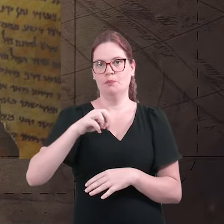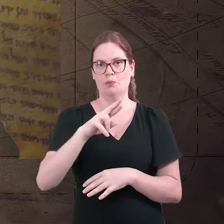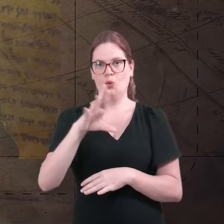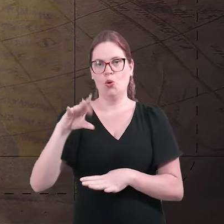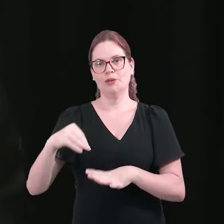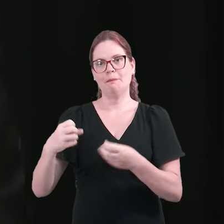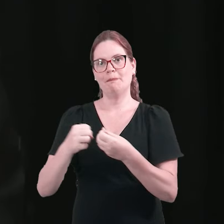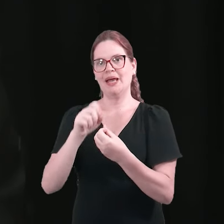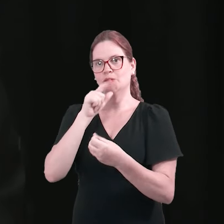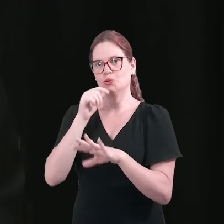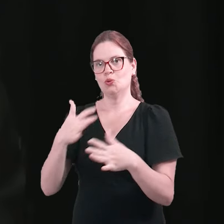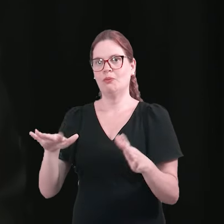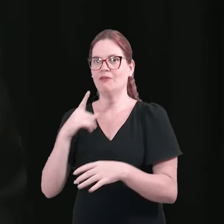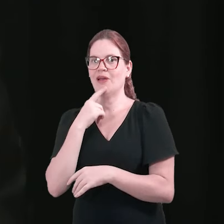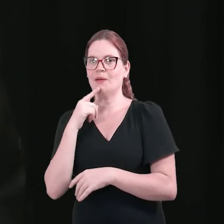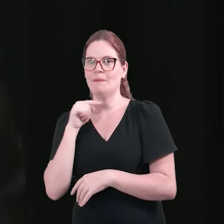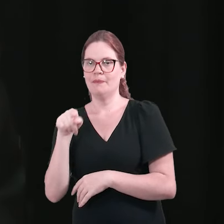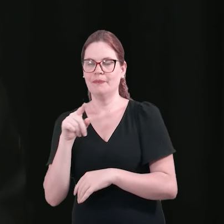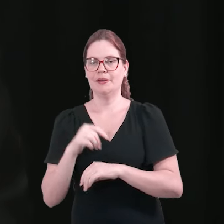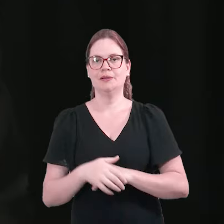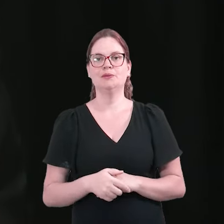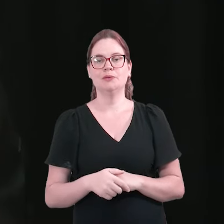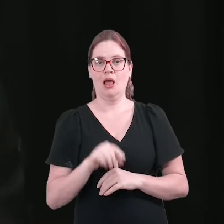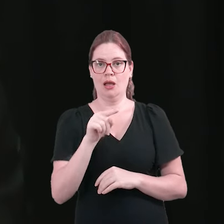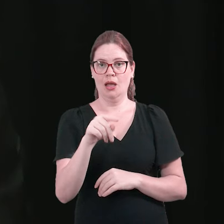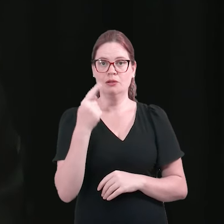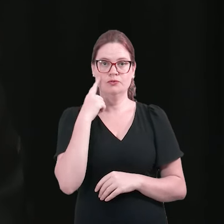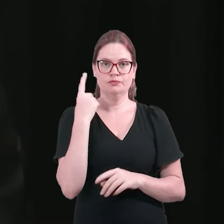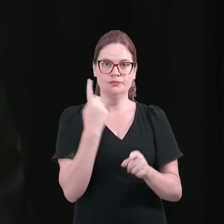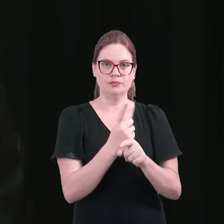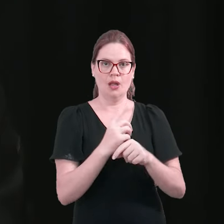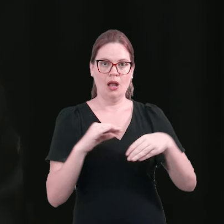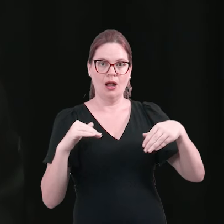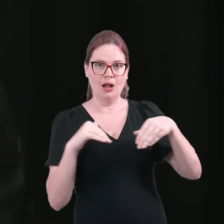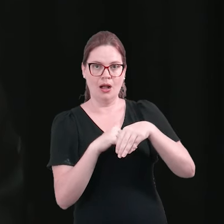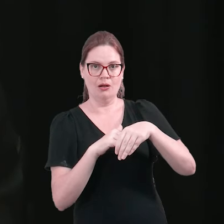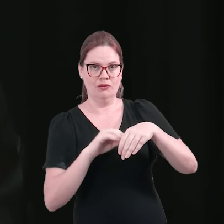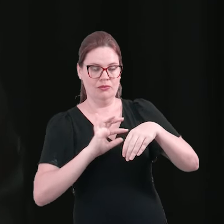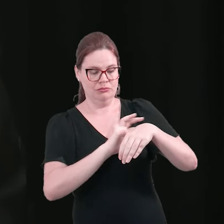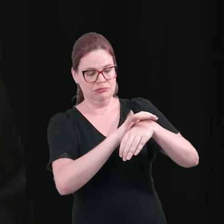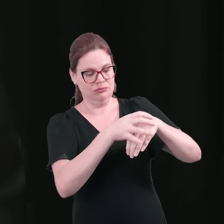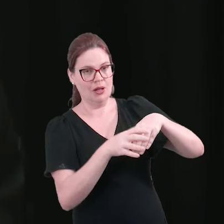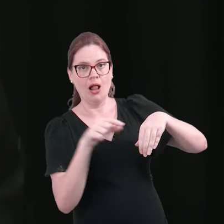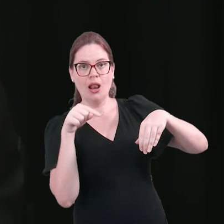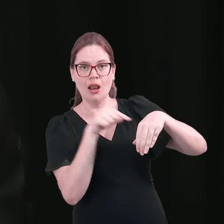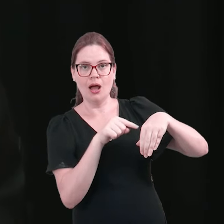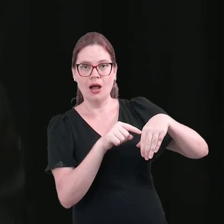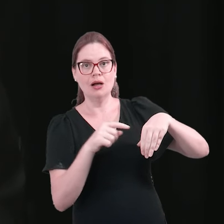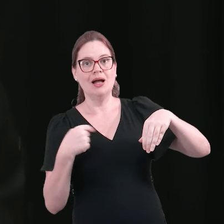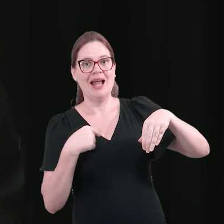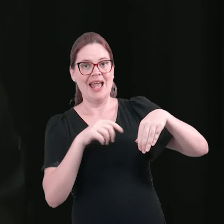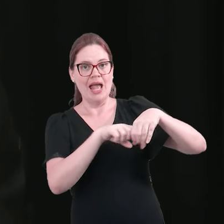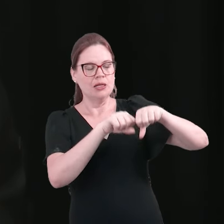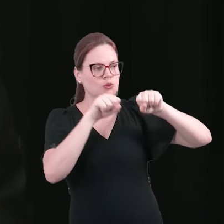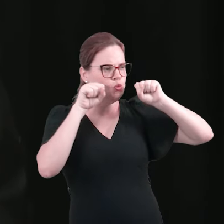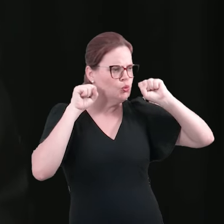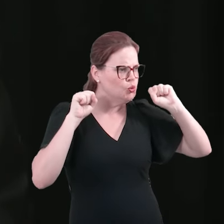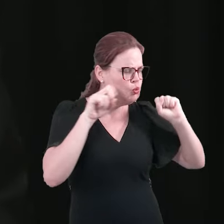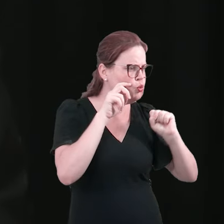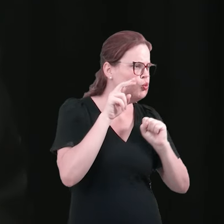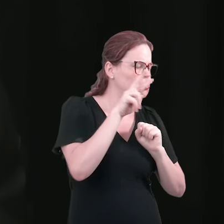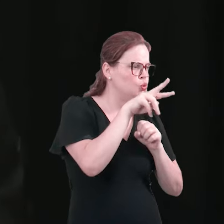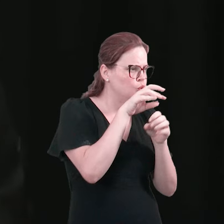ao Mar Vermelho, eles são chamados dessa forma, né, em cavernas, devido ao clima seco e